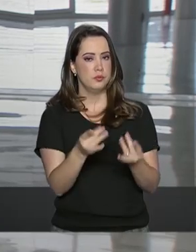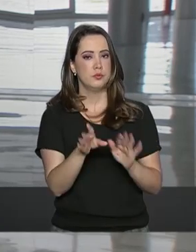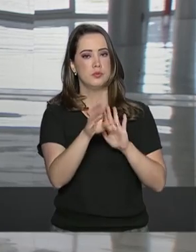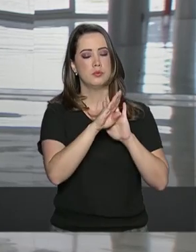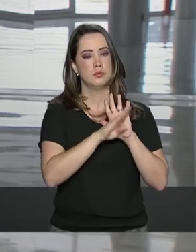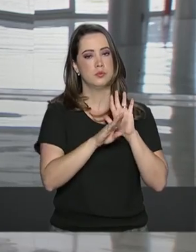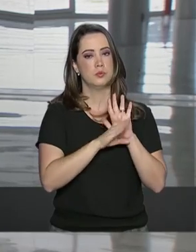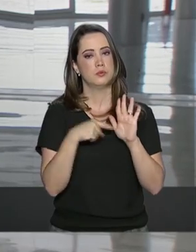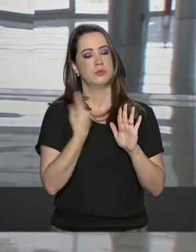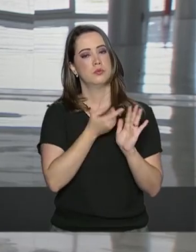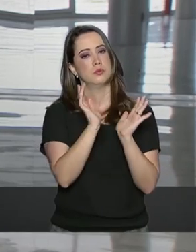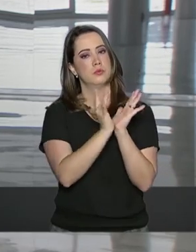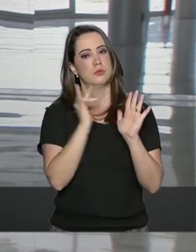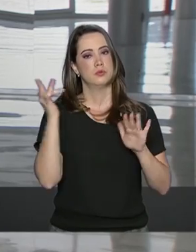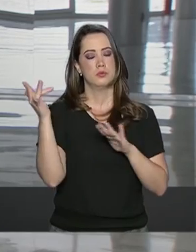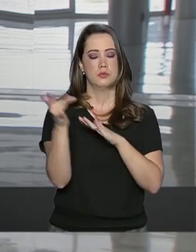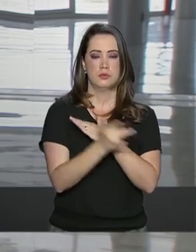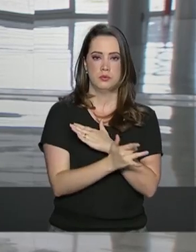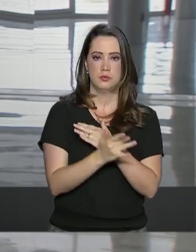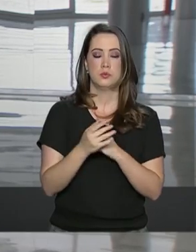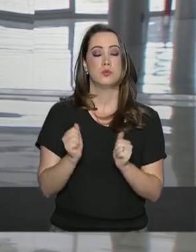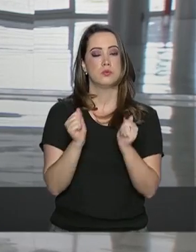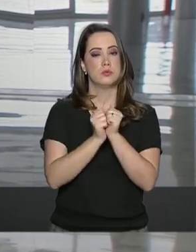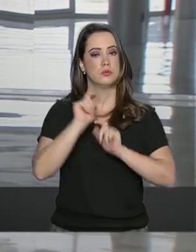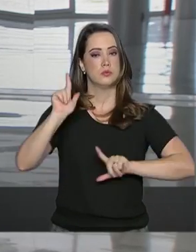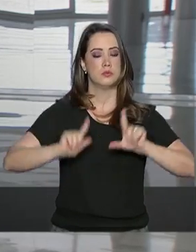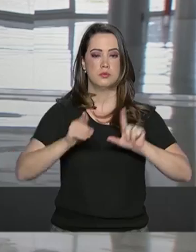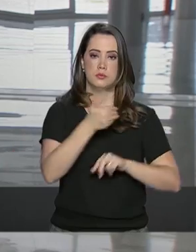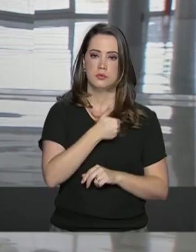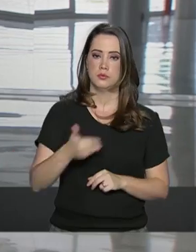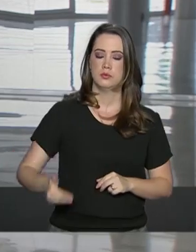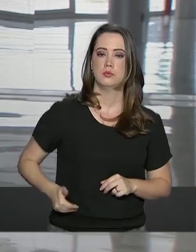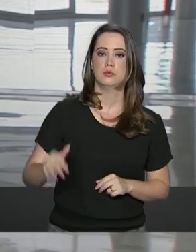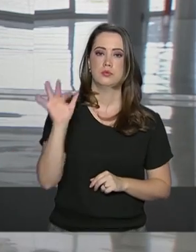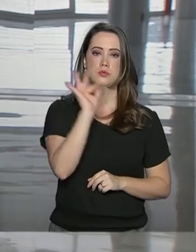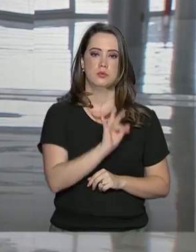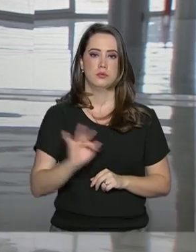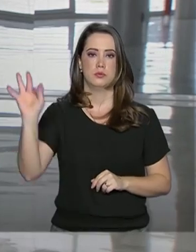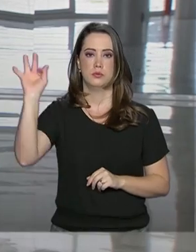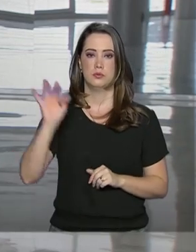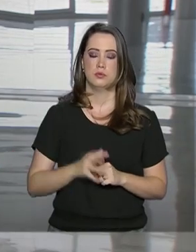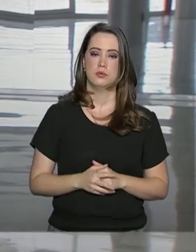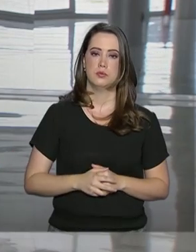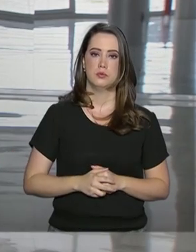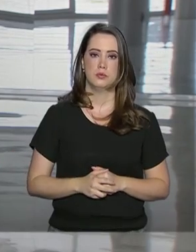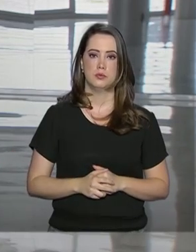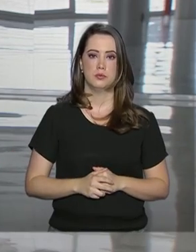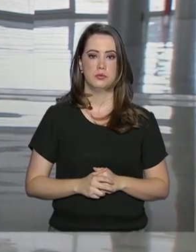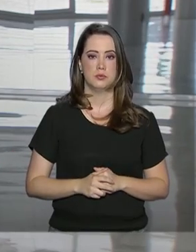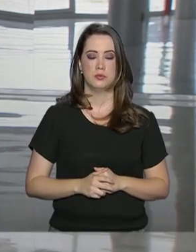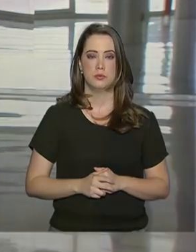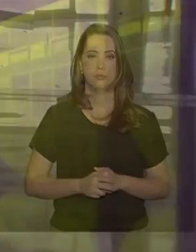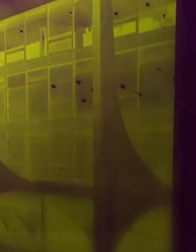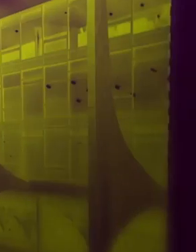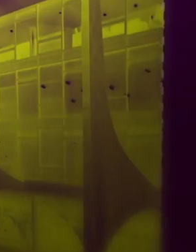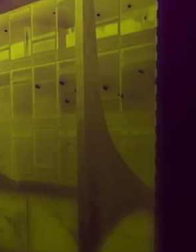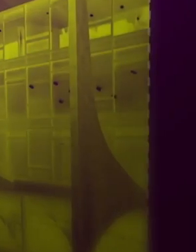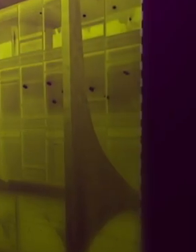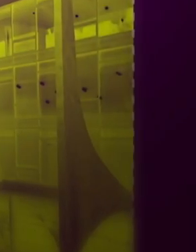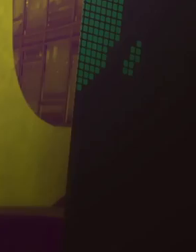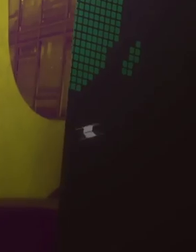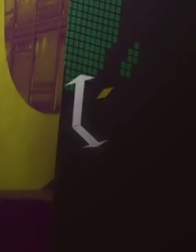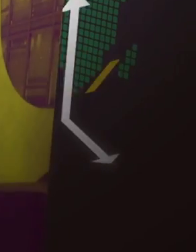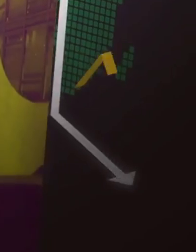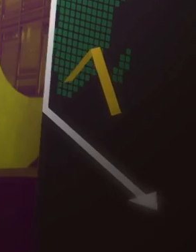programação nas nossas redes sociais. Fique com a gente na NBR, a TV do Governo Federal.